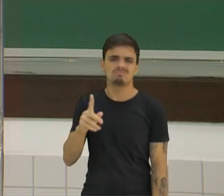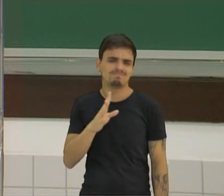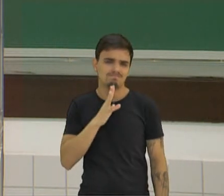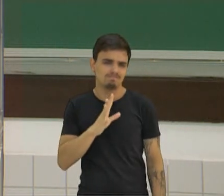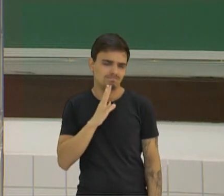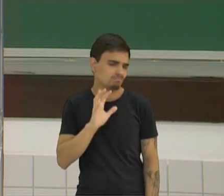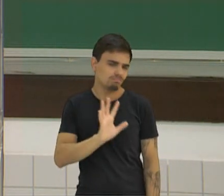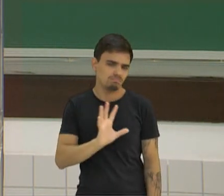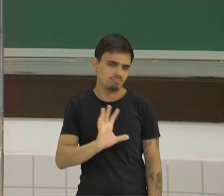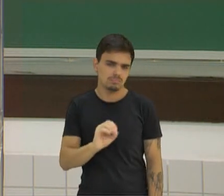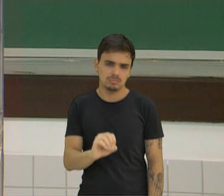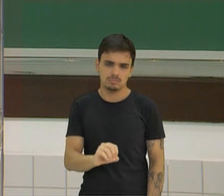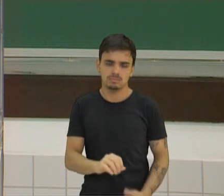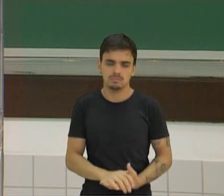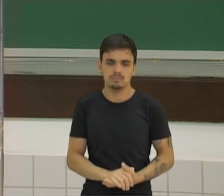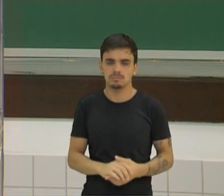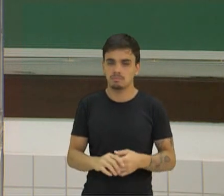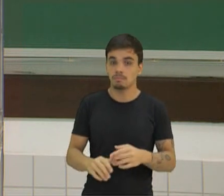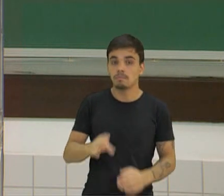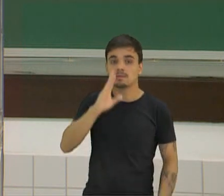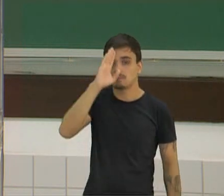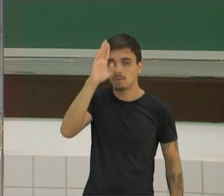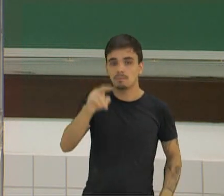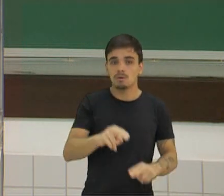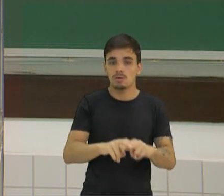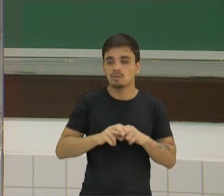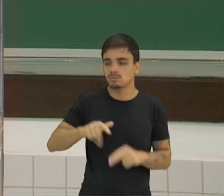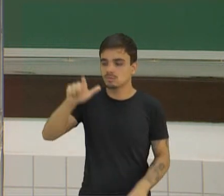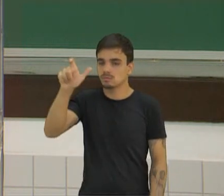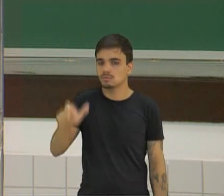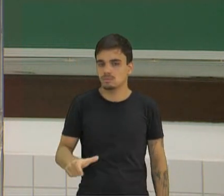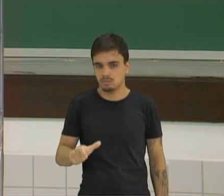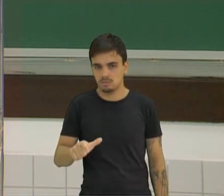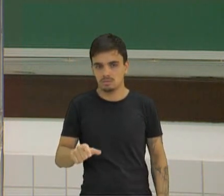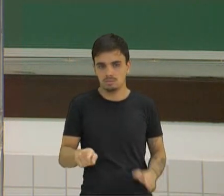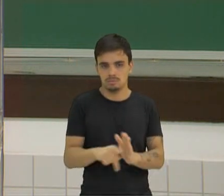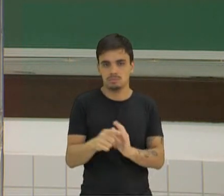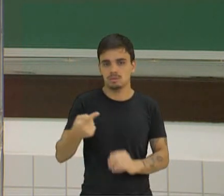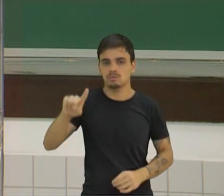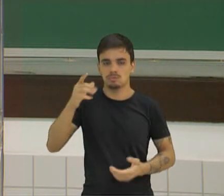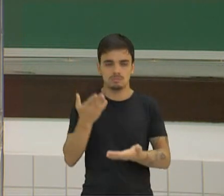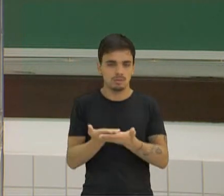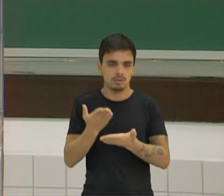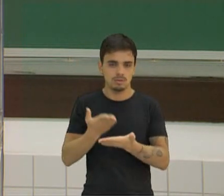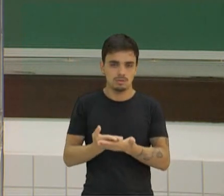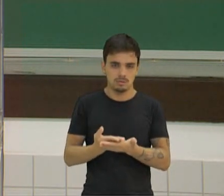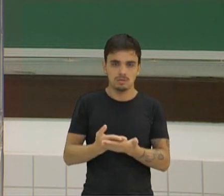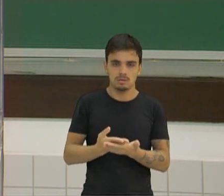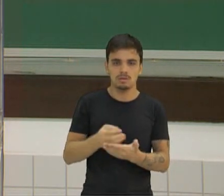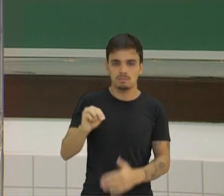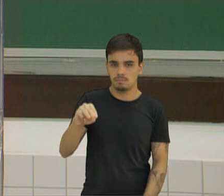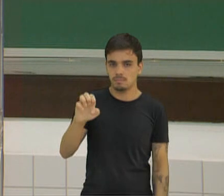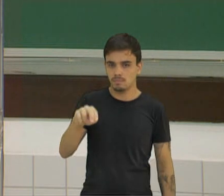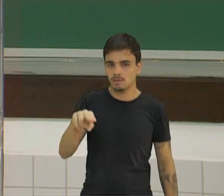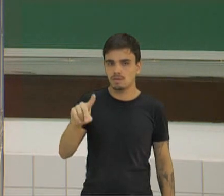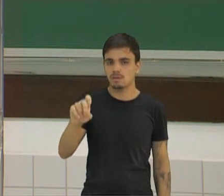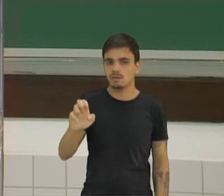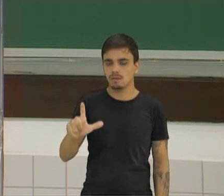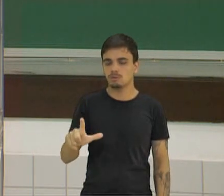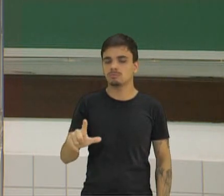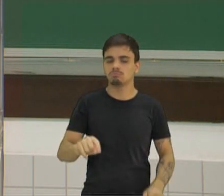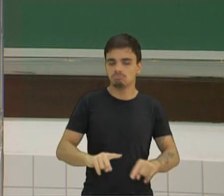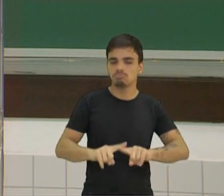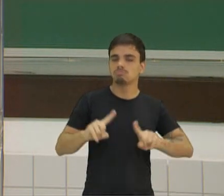conhecida e principalmente pelo nosso personagem das últimas aulas o Gregor Mendel